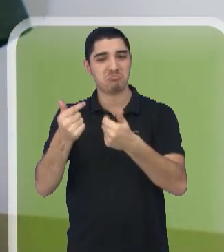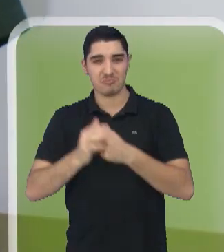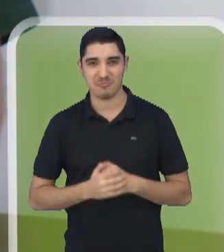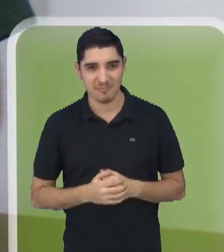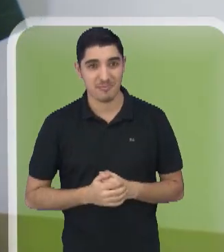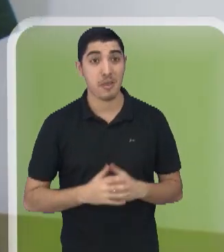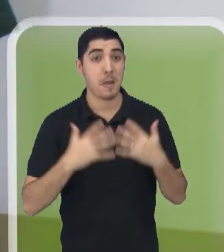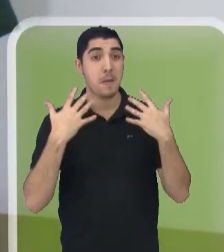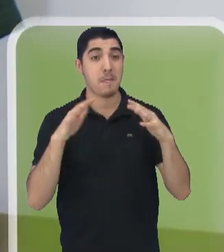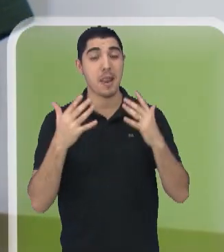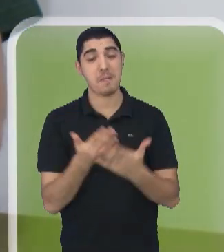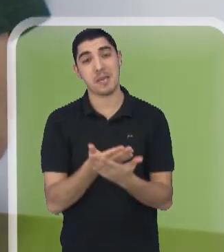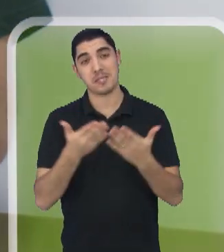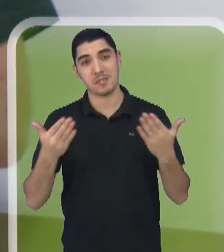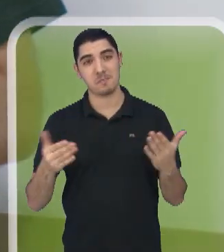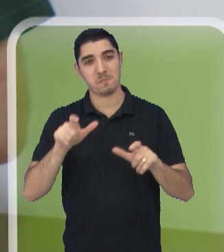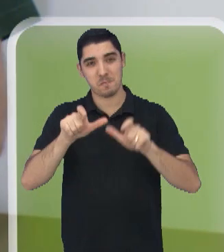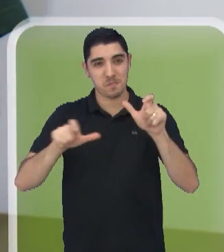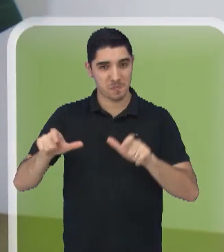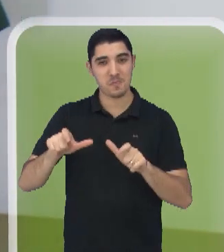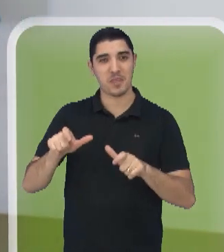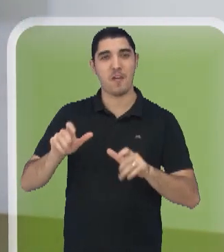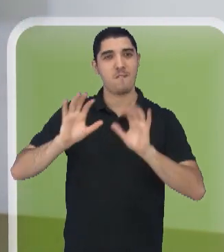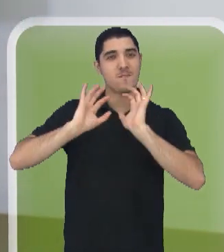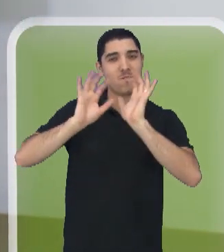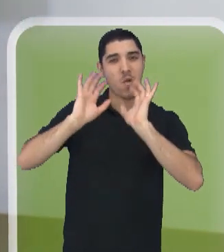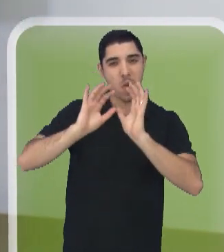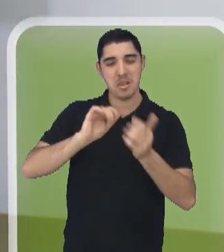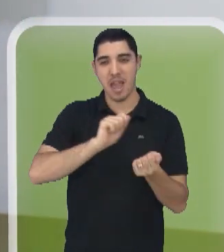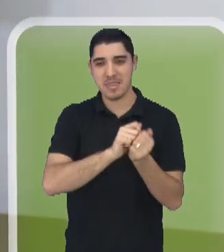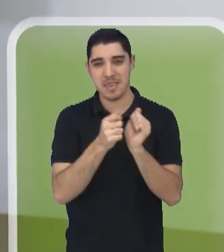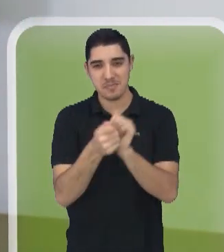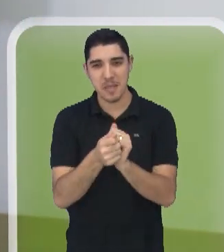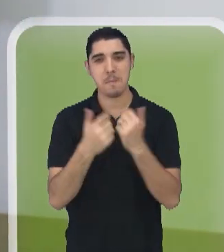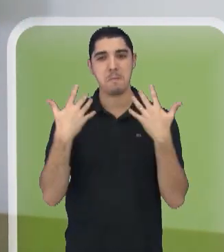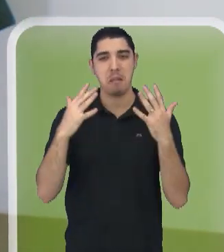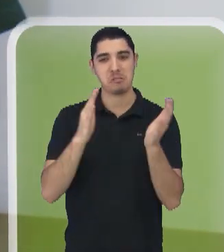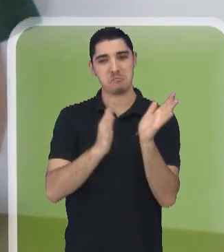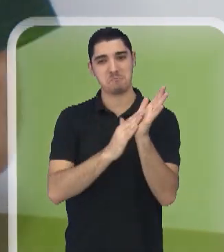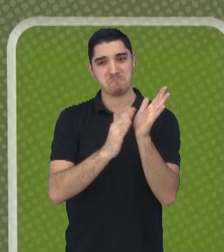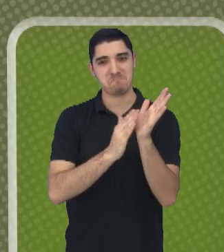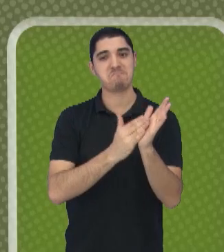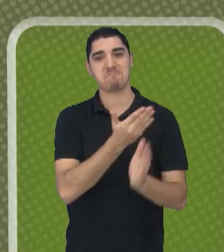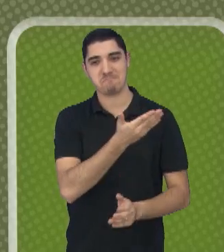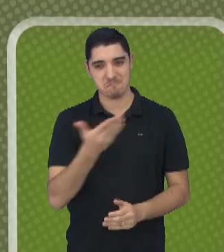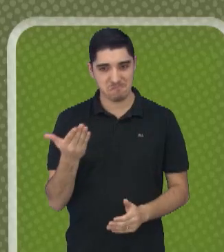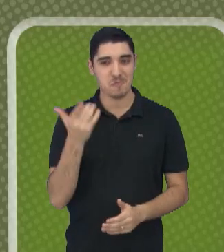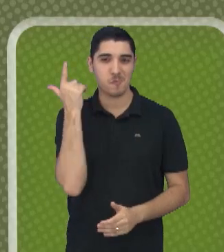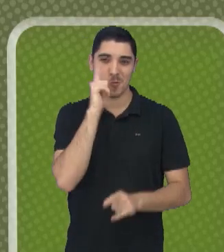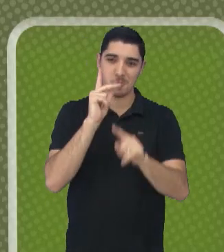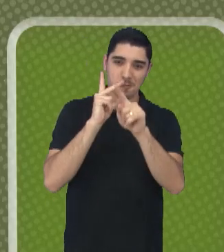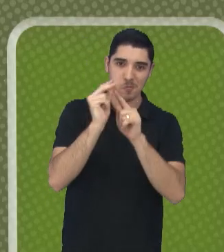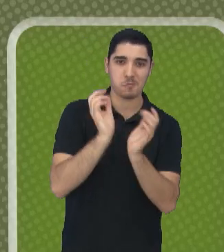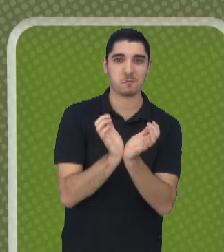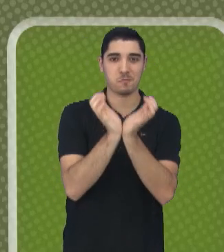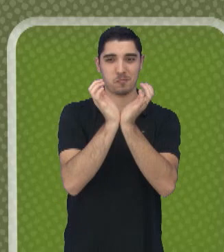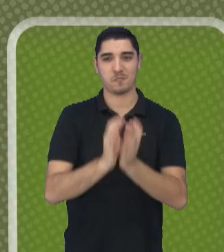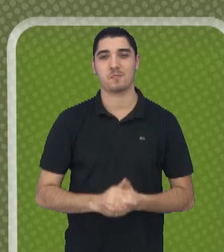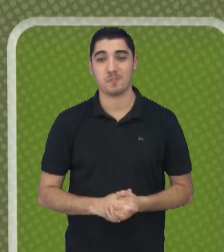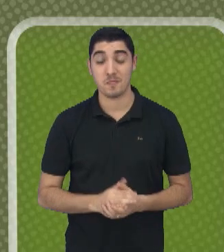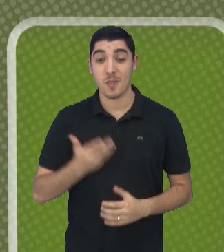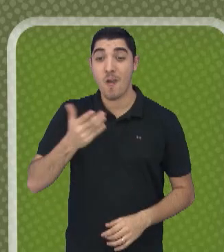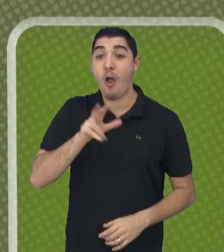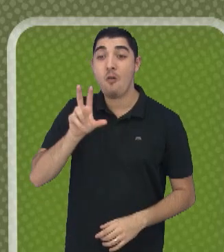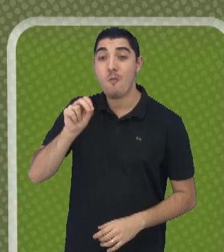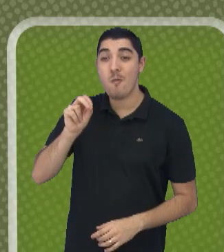aí aos atletas do vôlei adaptado, parabéns aí, fica o meu aplauso para vocês que conquistaram os troféus. Vovôs e